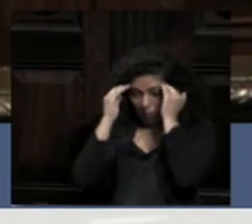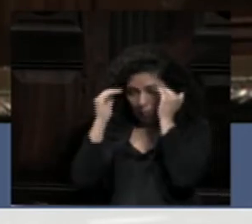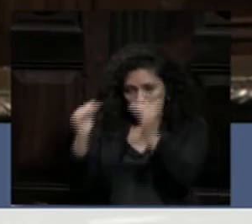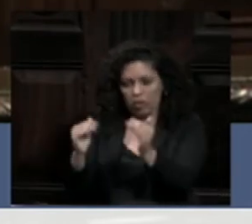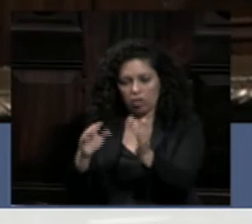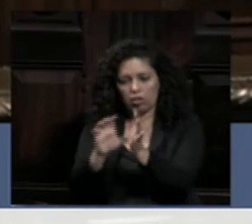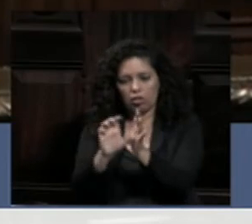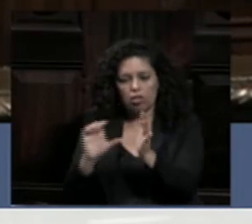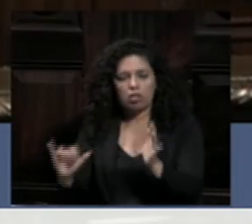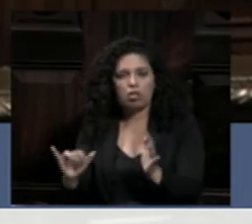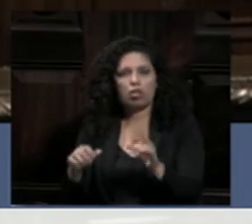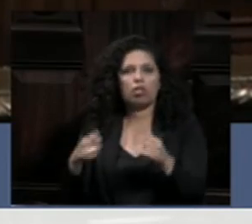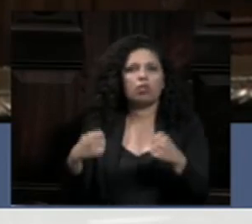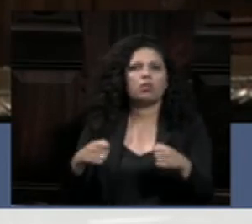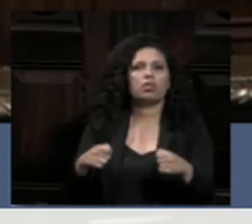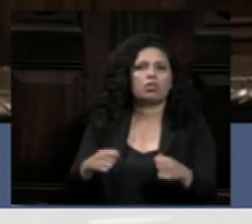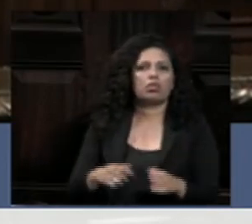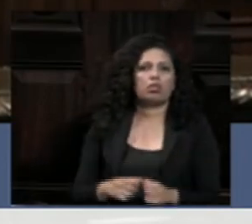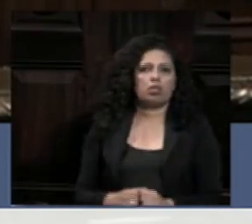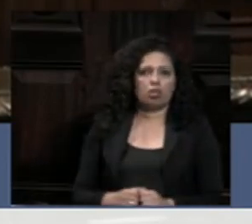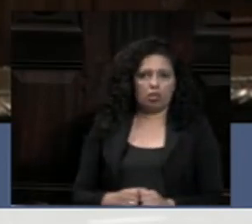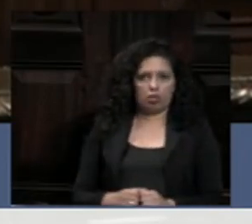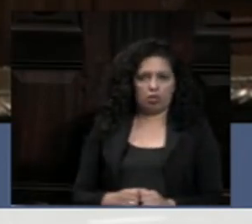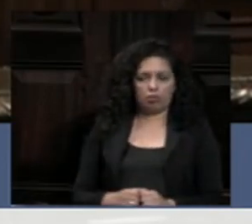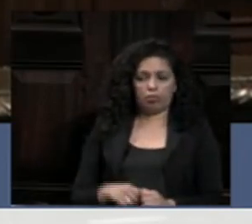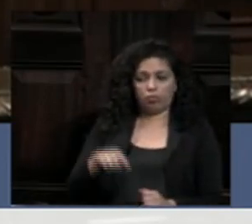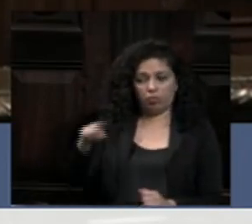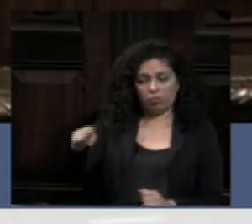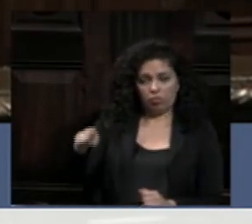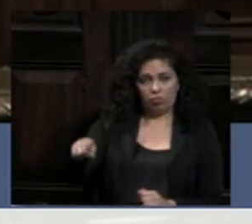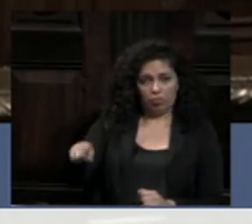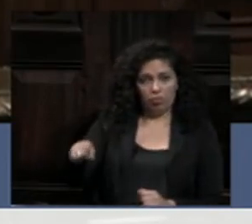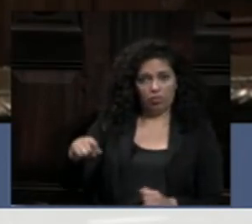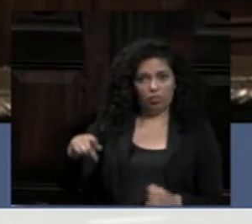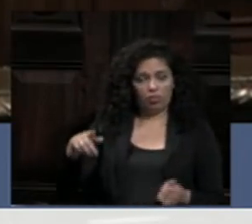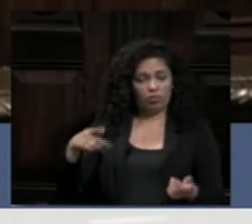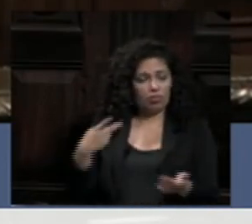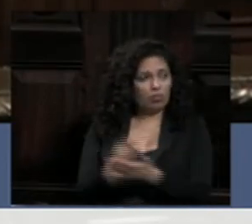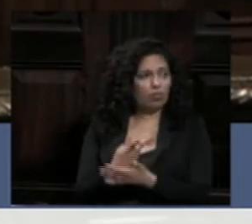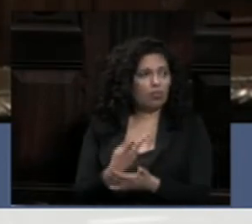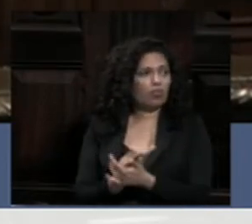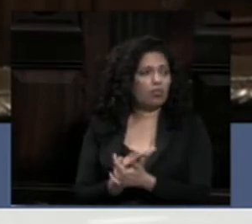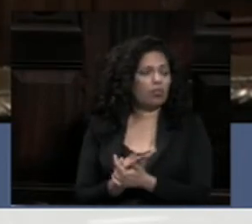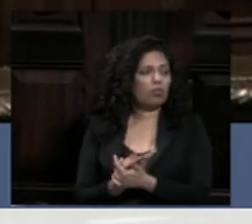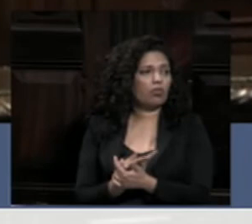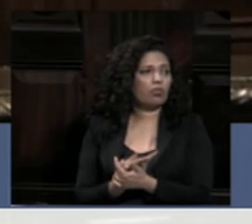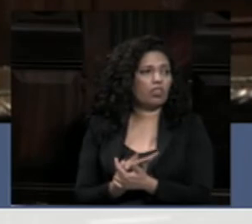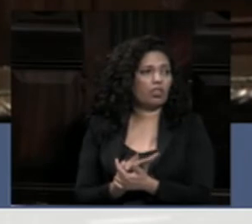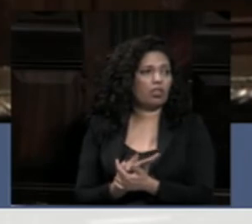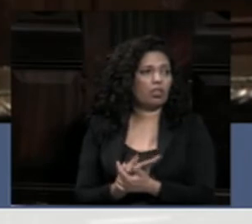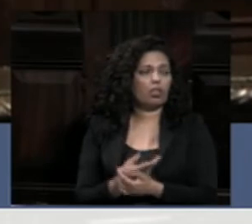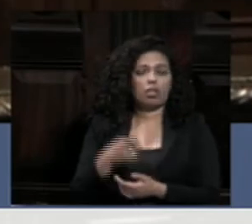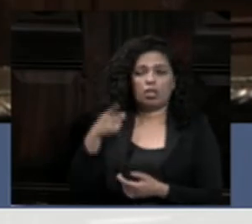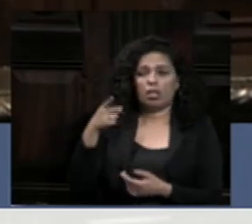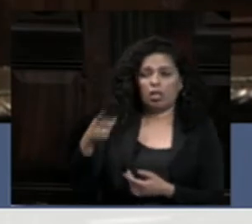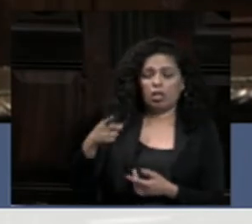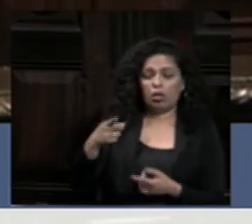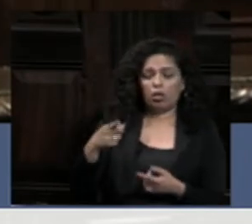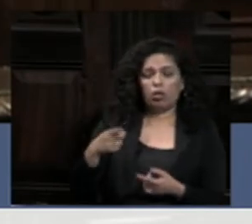pena de crime de responsabilidade e ou de